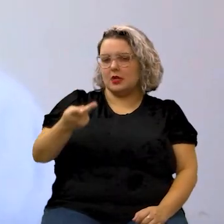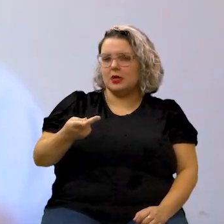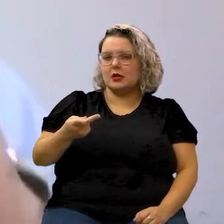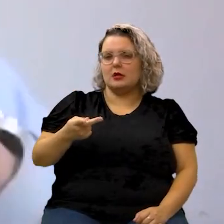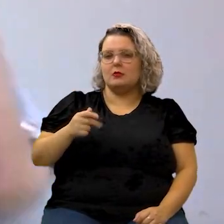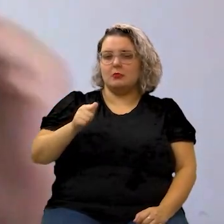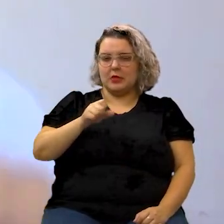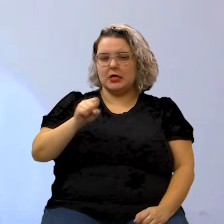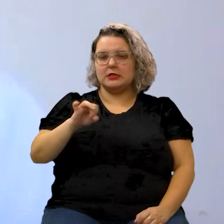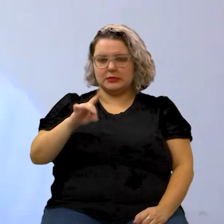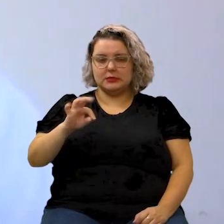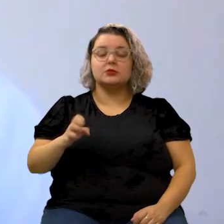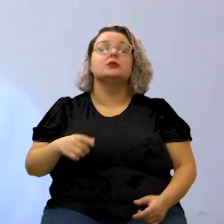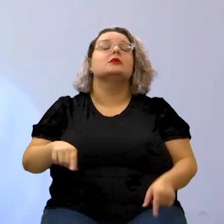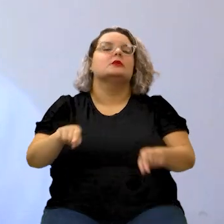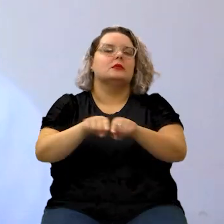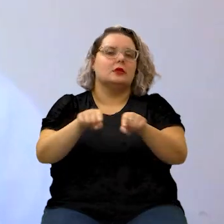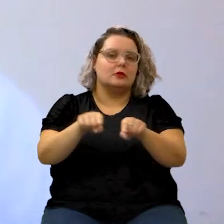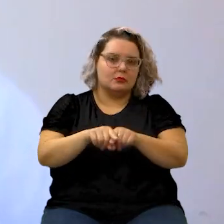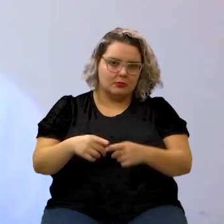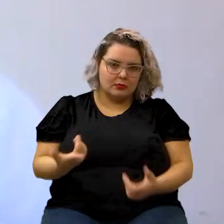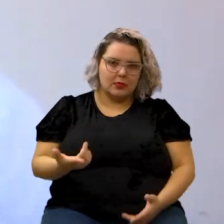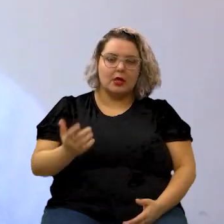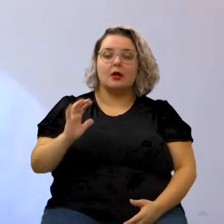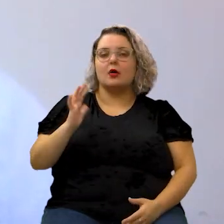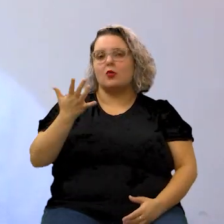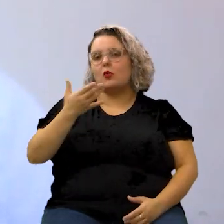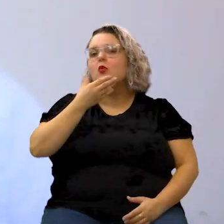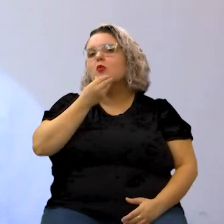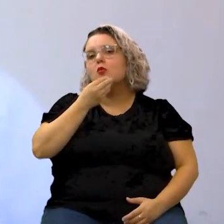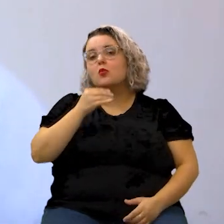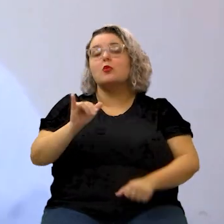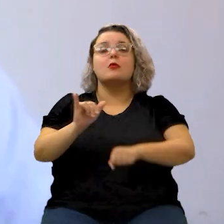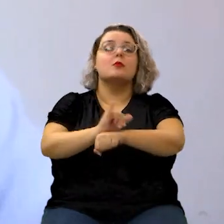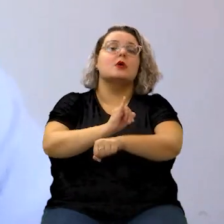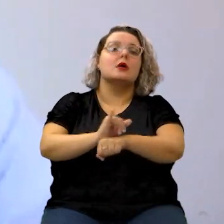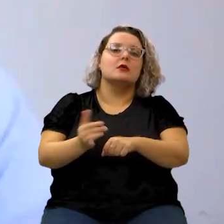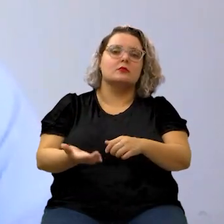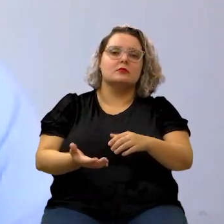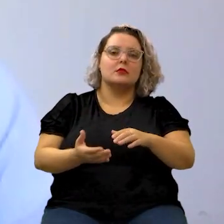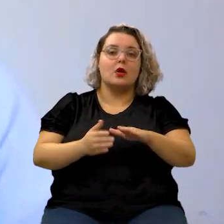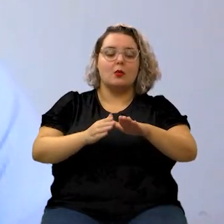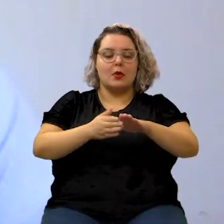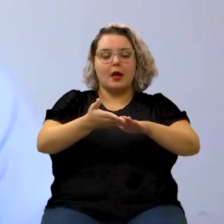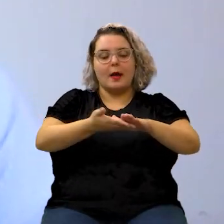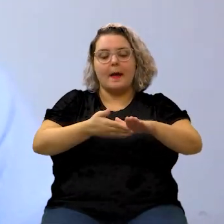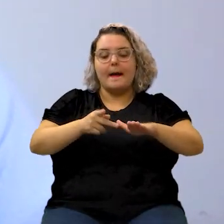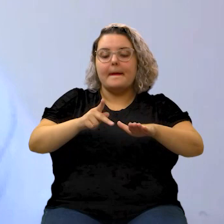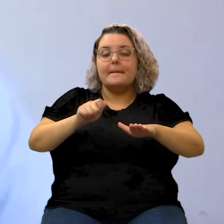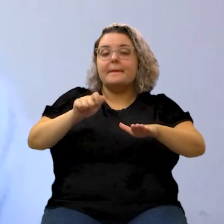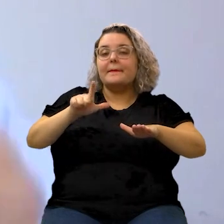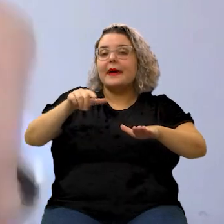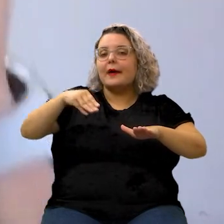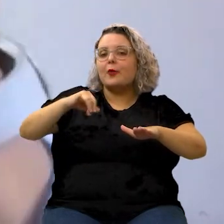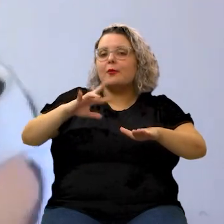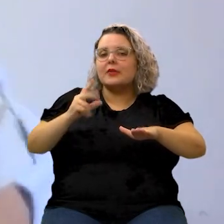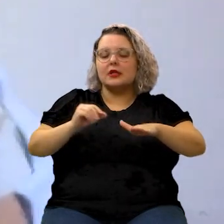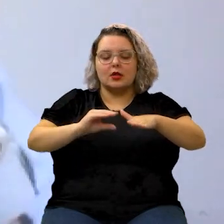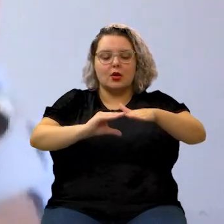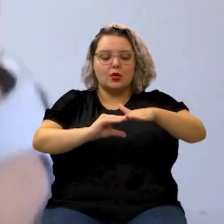vocês? Acaba acontecendo em homens também. Uma estratégia legal é a gente procurar uma palmilha, tá? Que ela